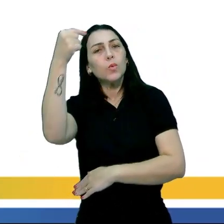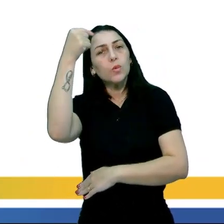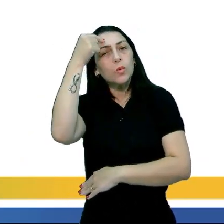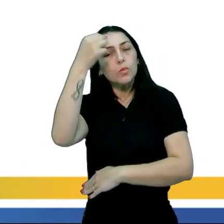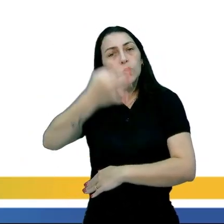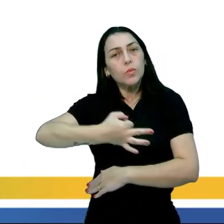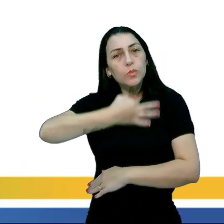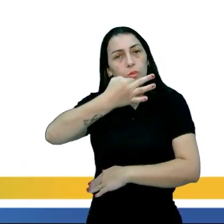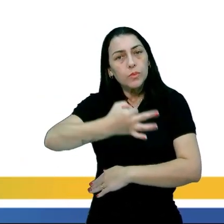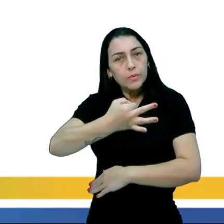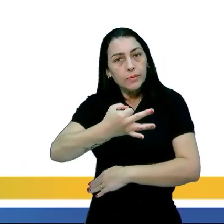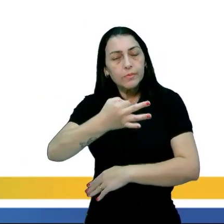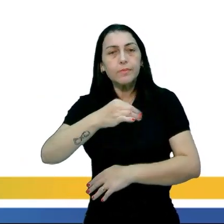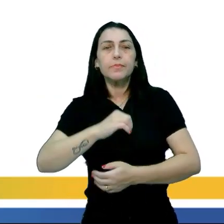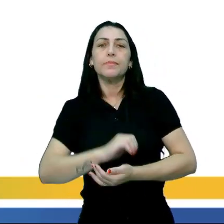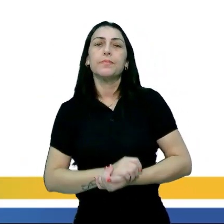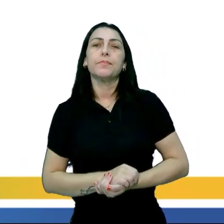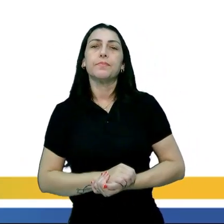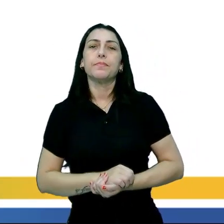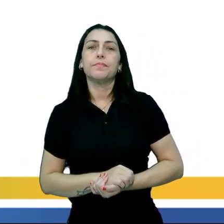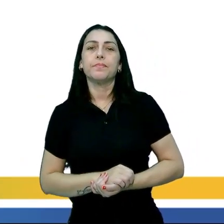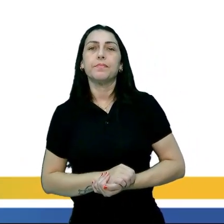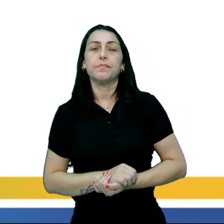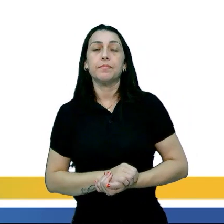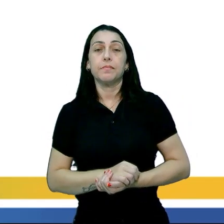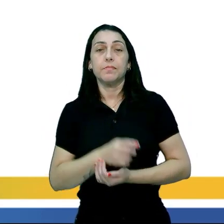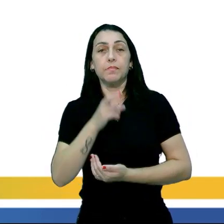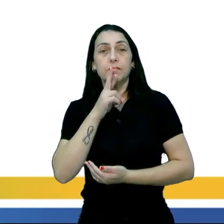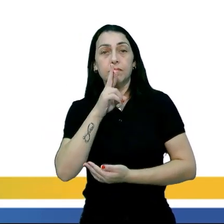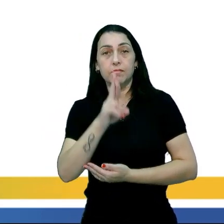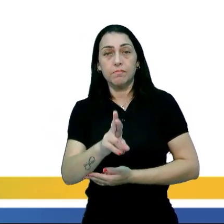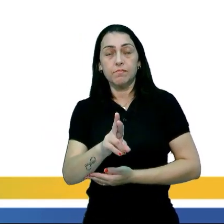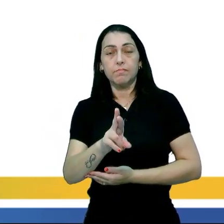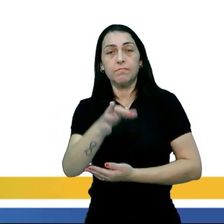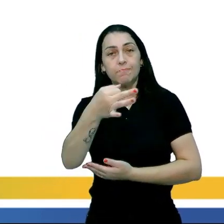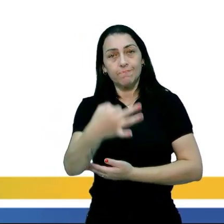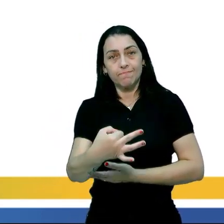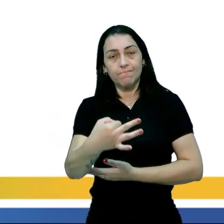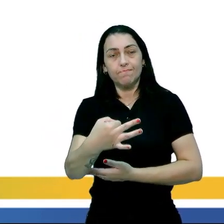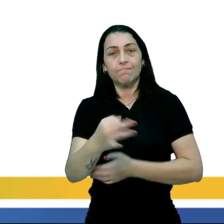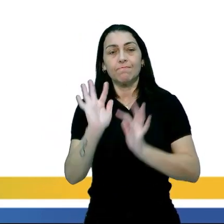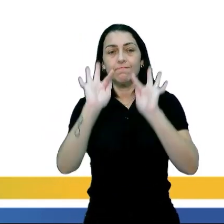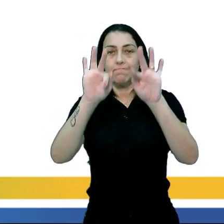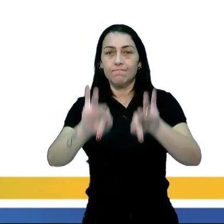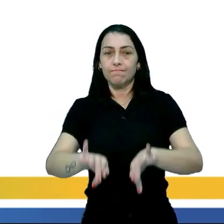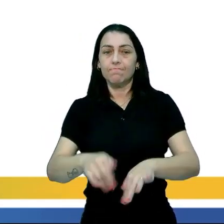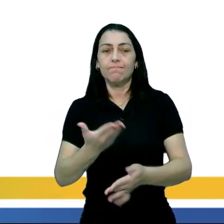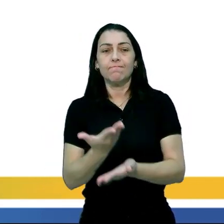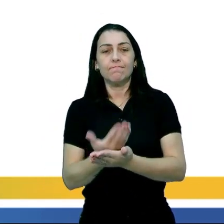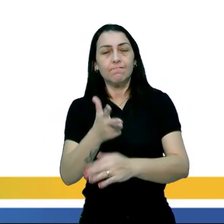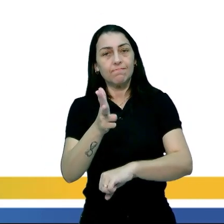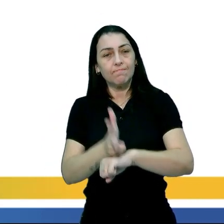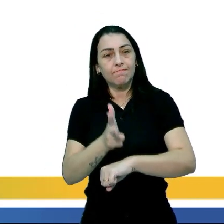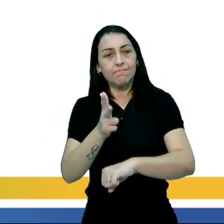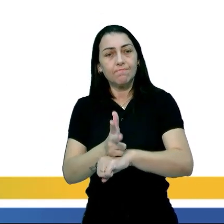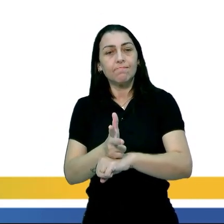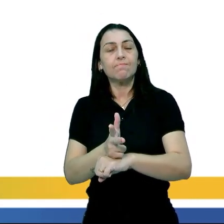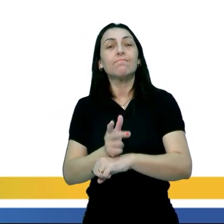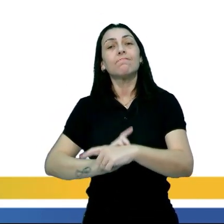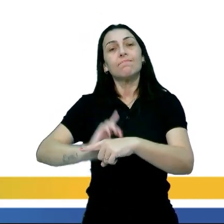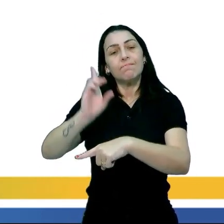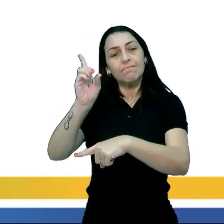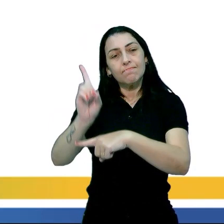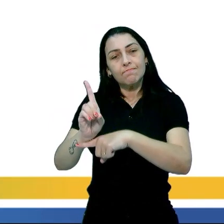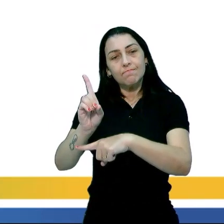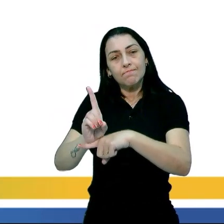das representações do senso comum. Vamos visualizar a alternativa correta para finalizar a nossa videoaula? Está expressa